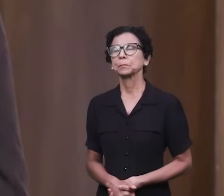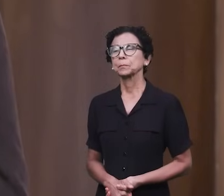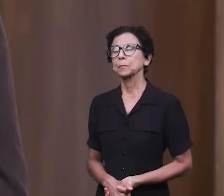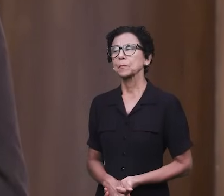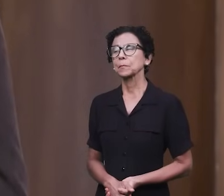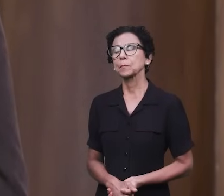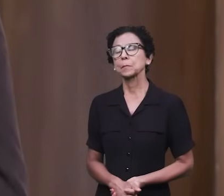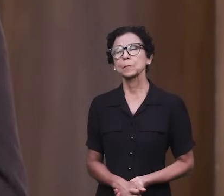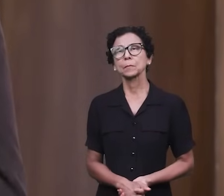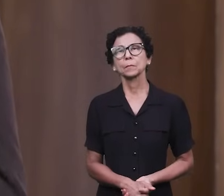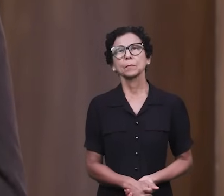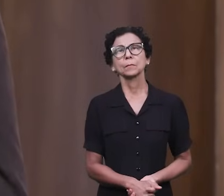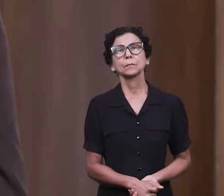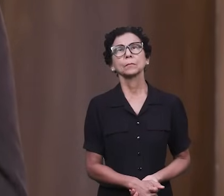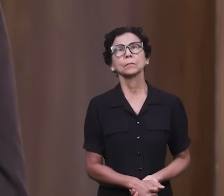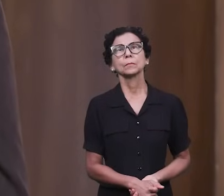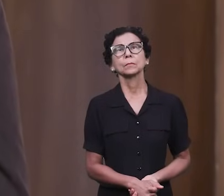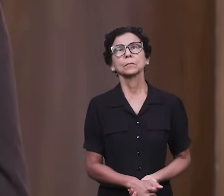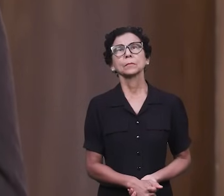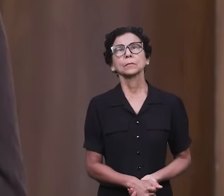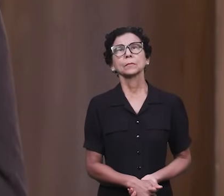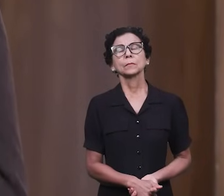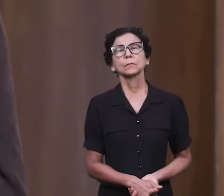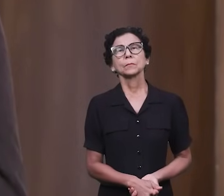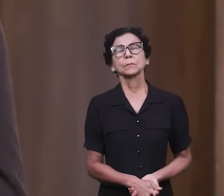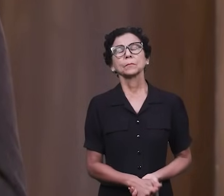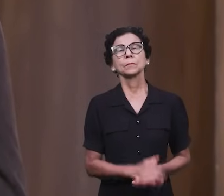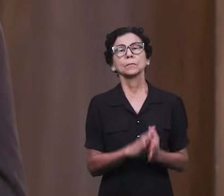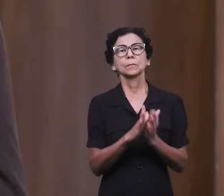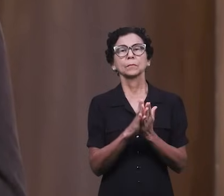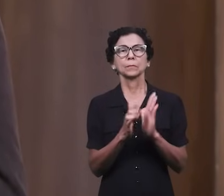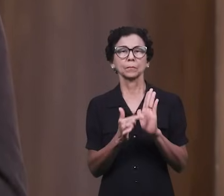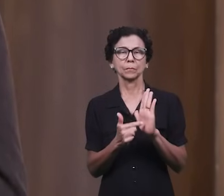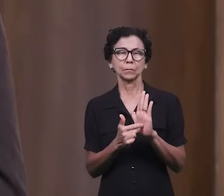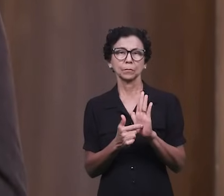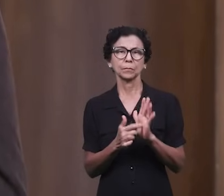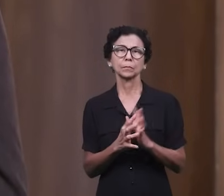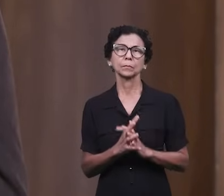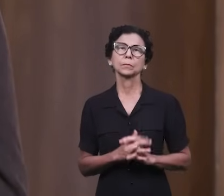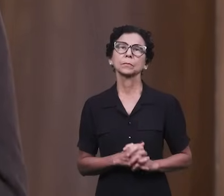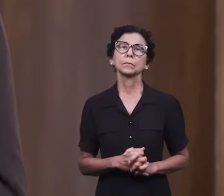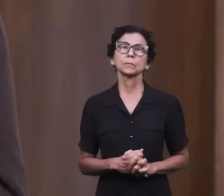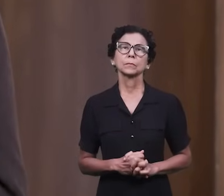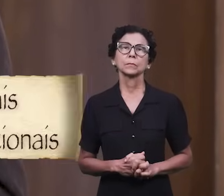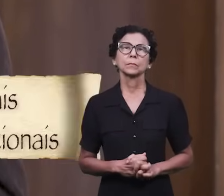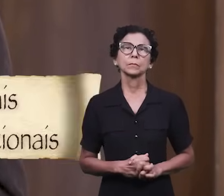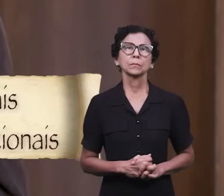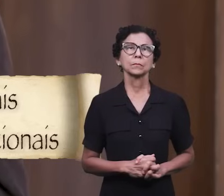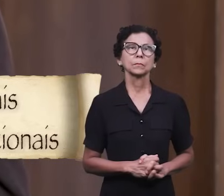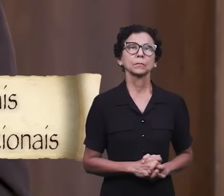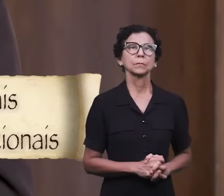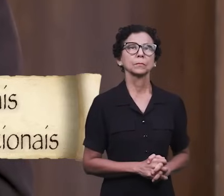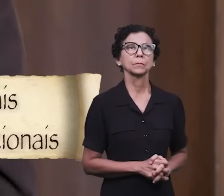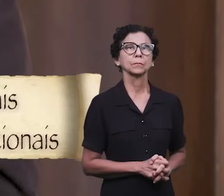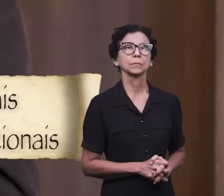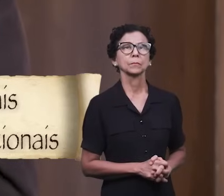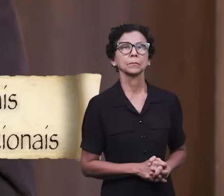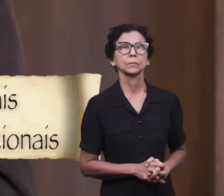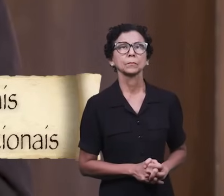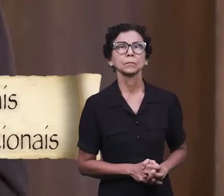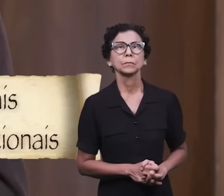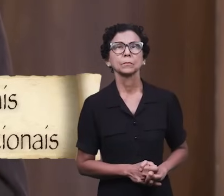Esse momento, diz a Bíblia que Deus,